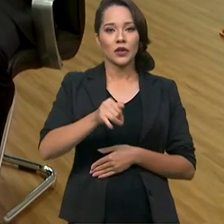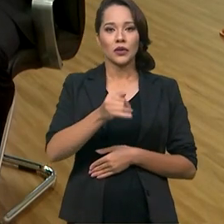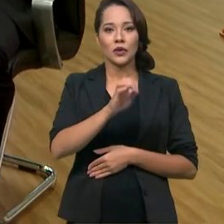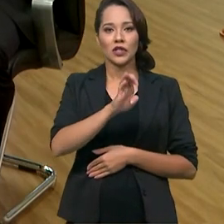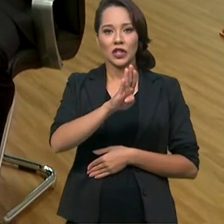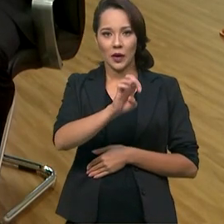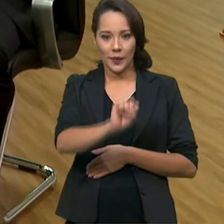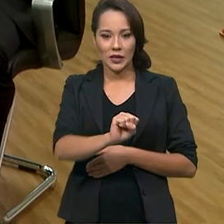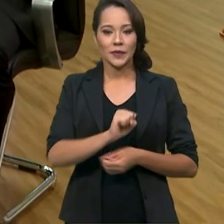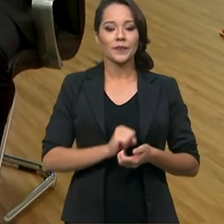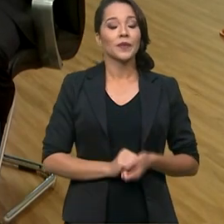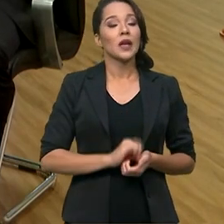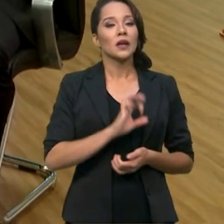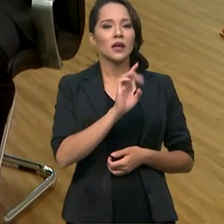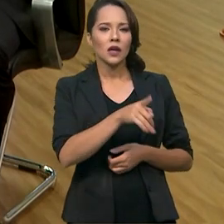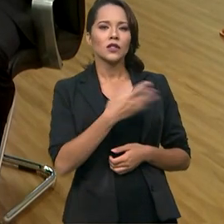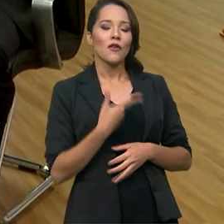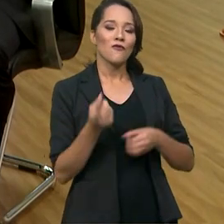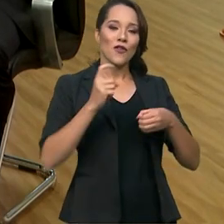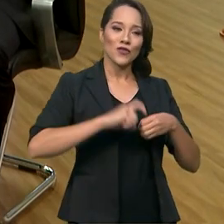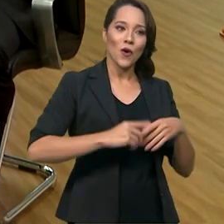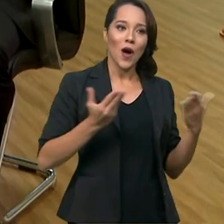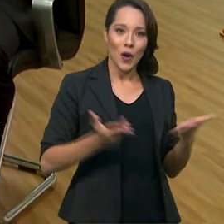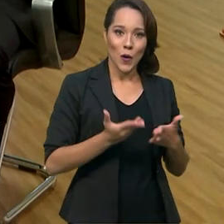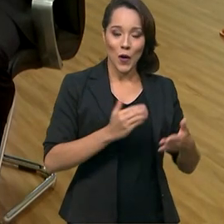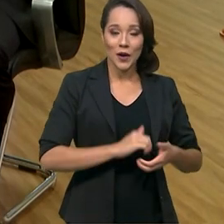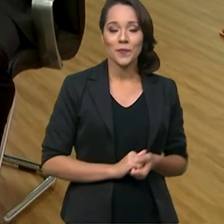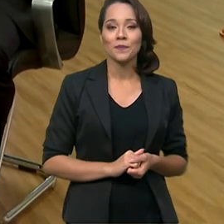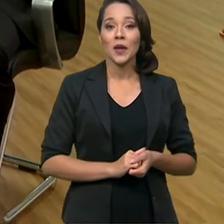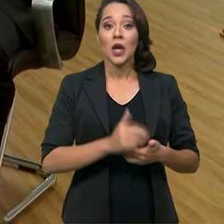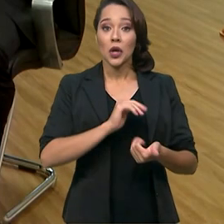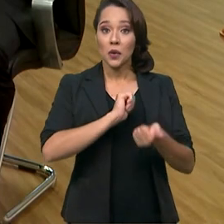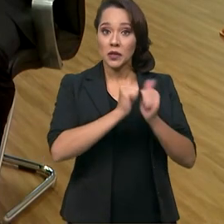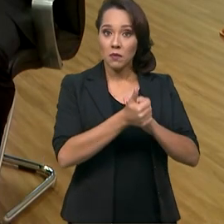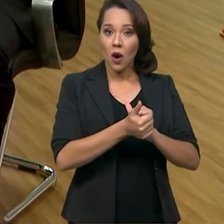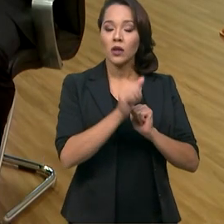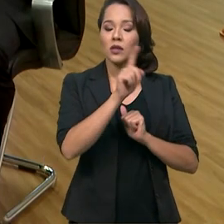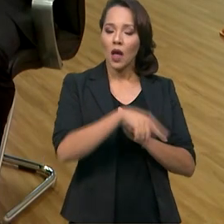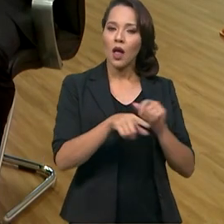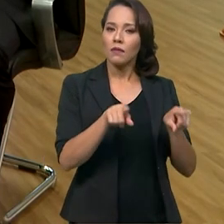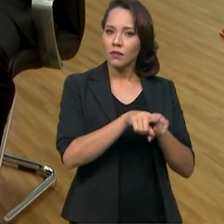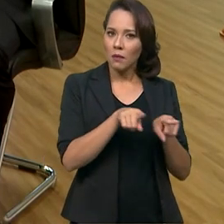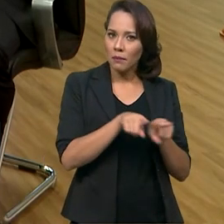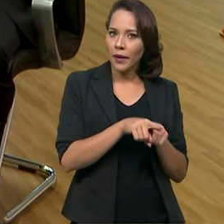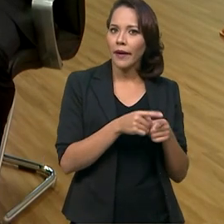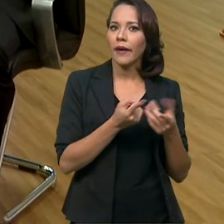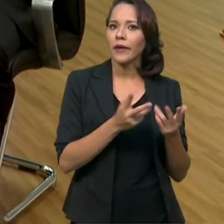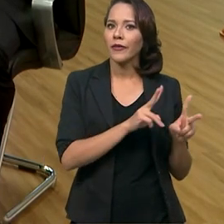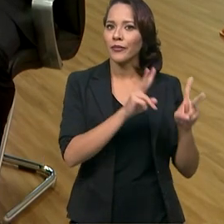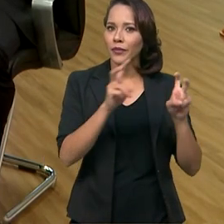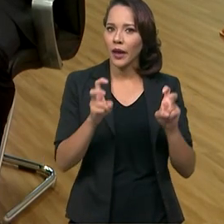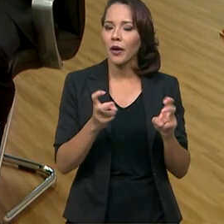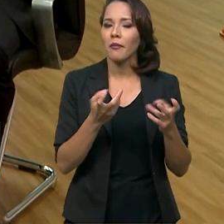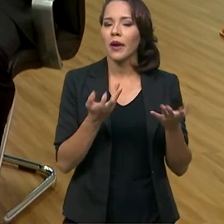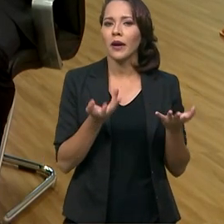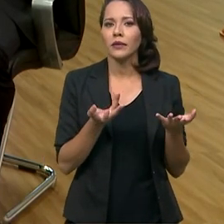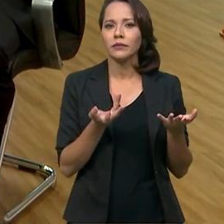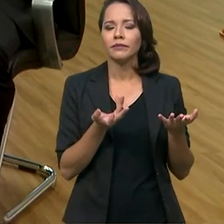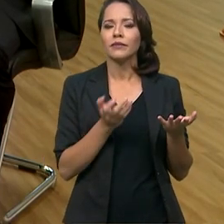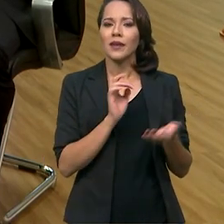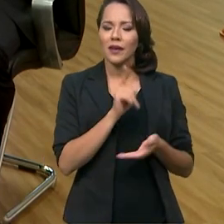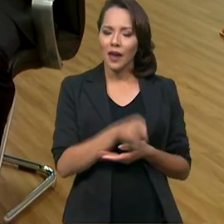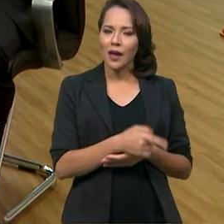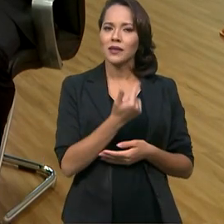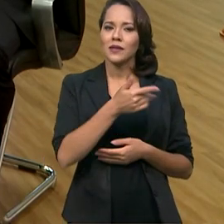Jogos Estudantis, que foram retomados, e o esporte é também um tema que